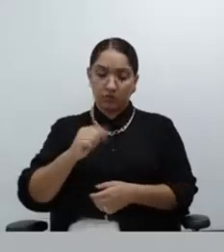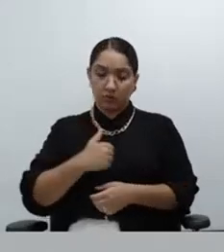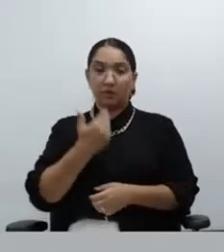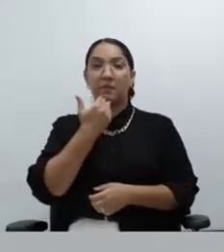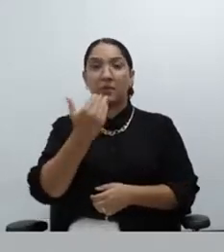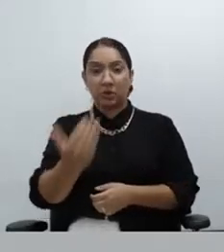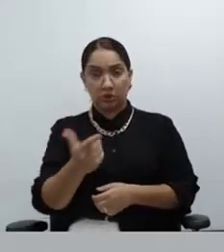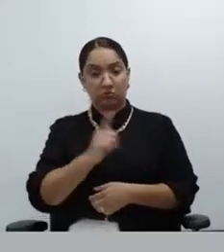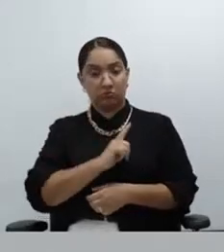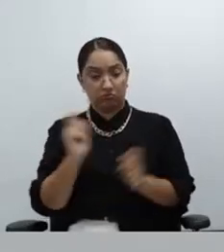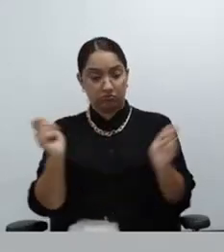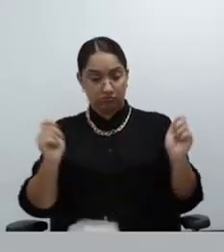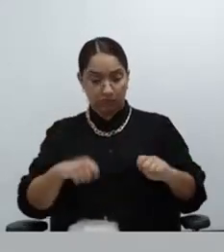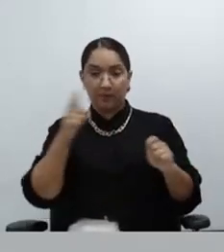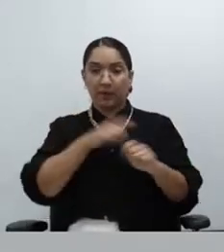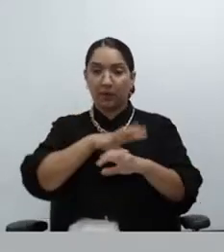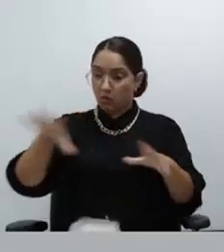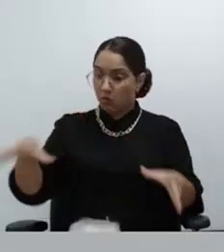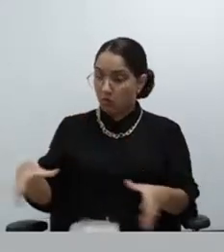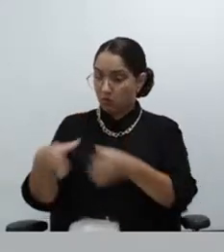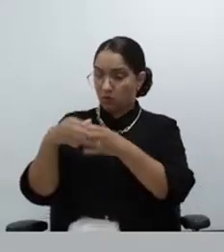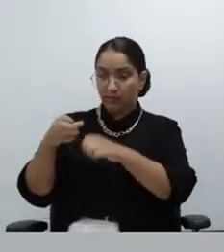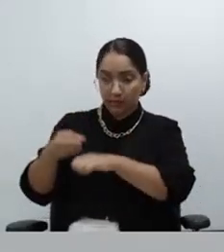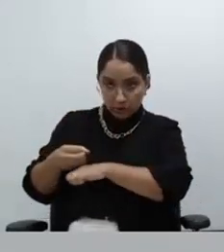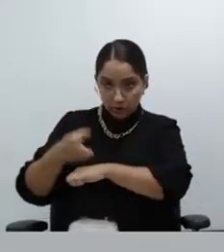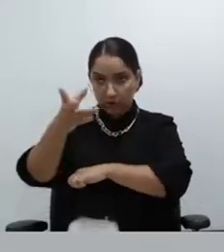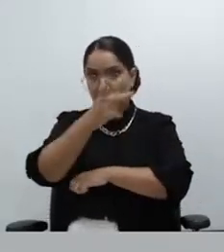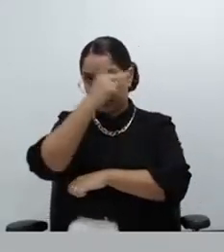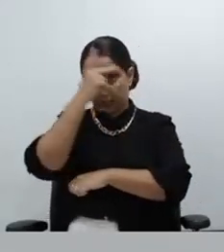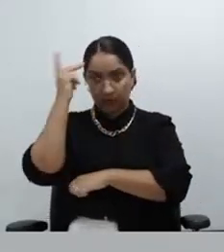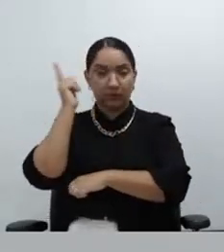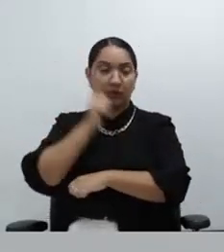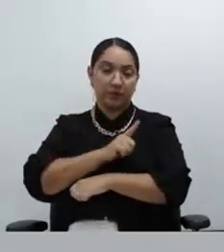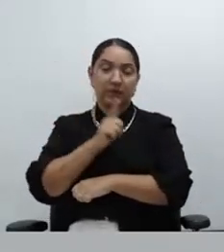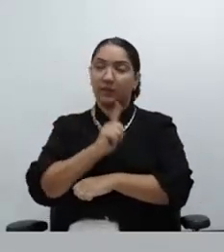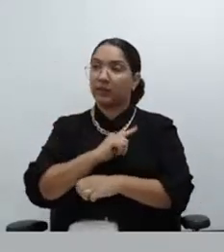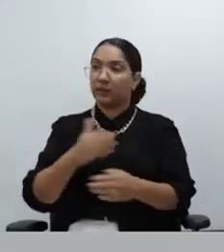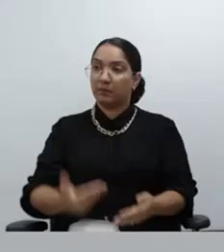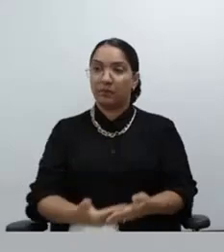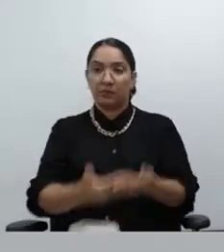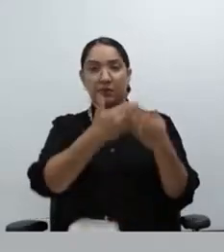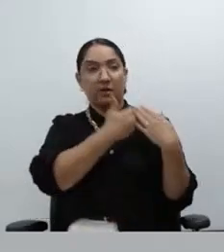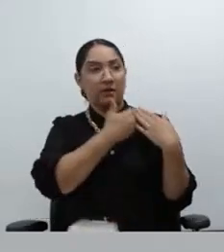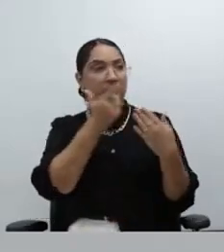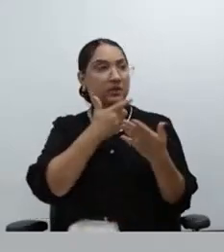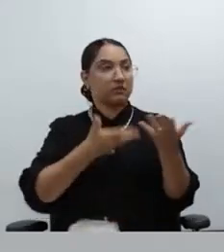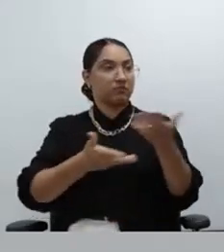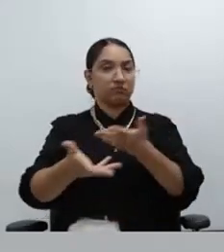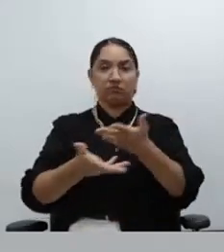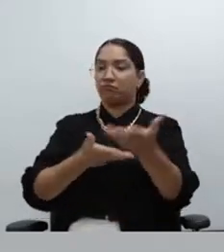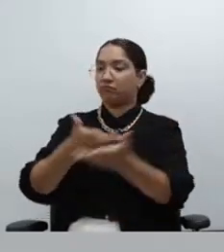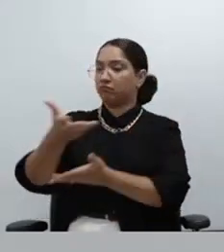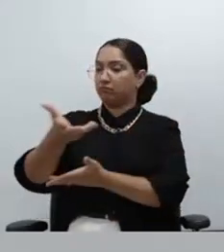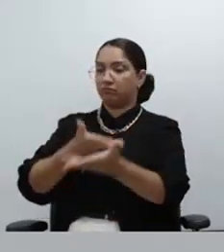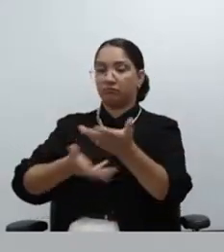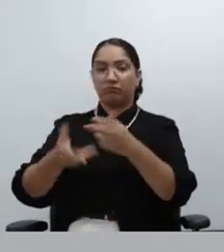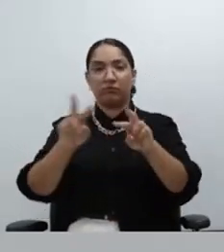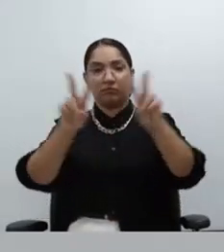pedido de que o colegiado indique, né, um participante. Numa troca de mensagens, houve a sinalização